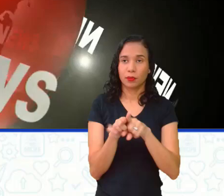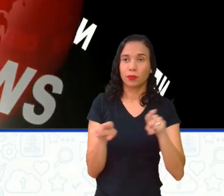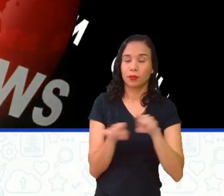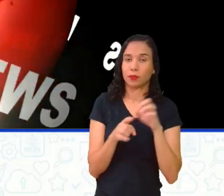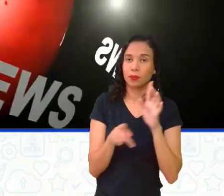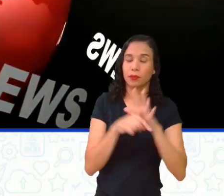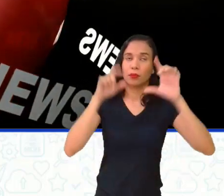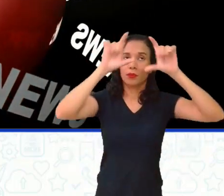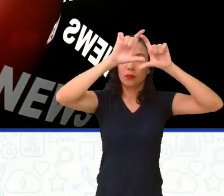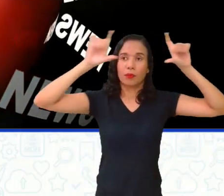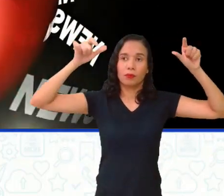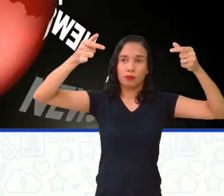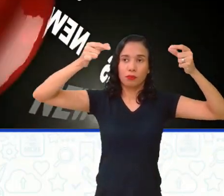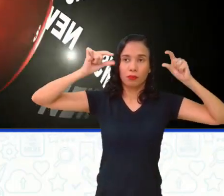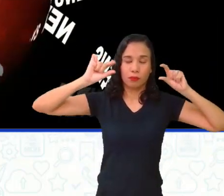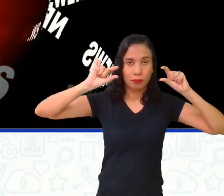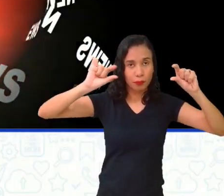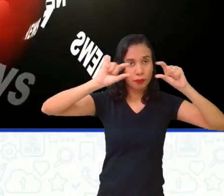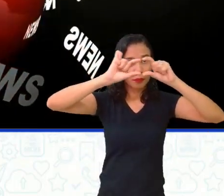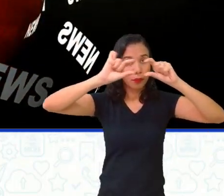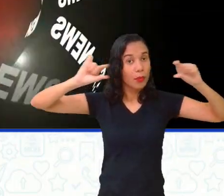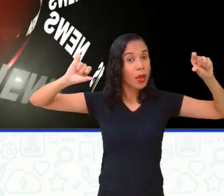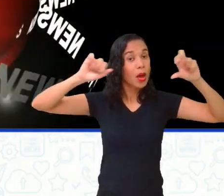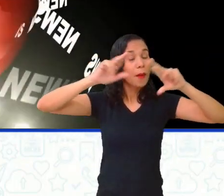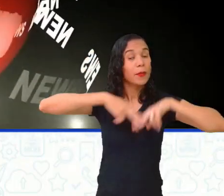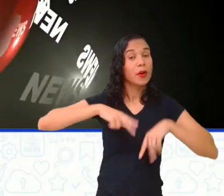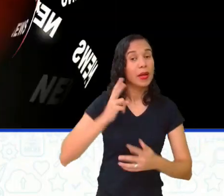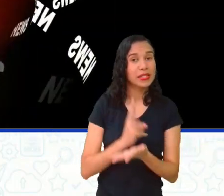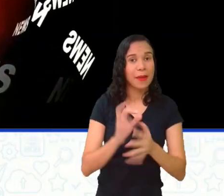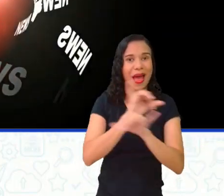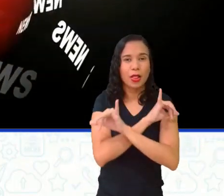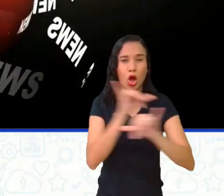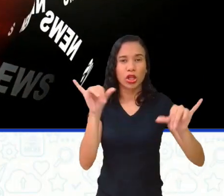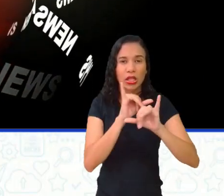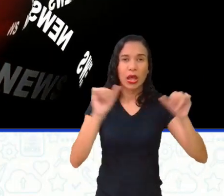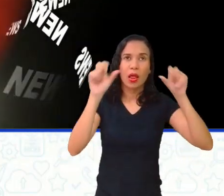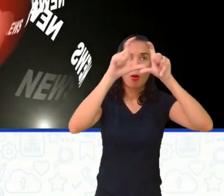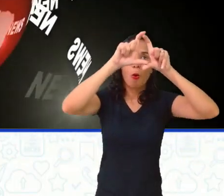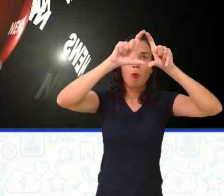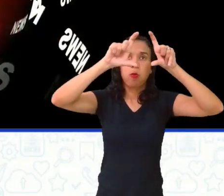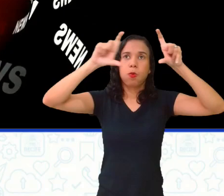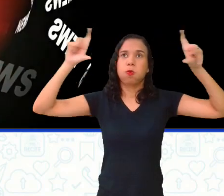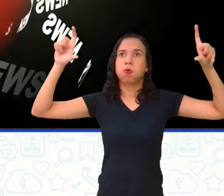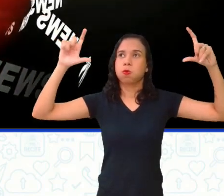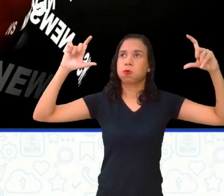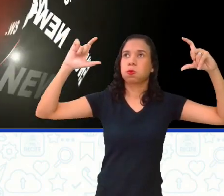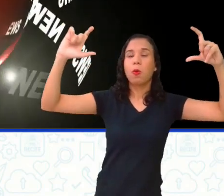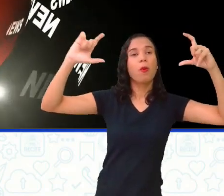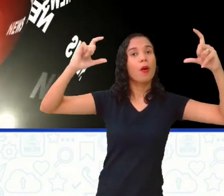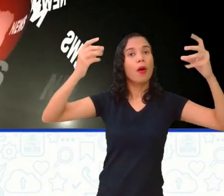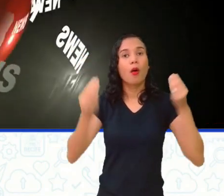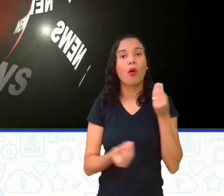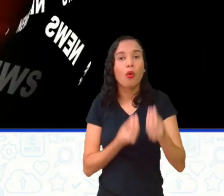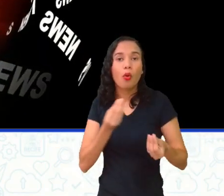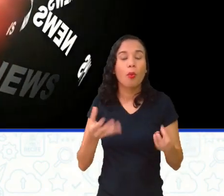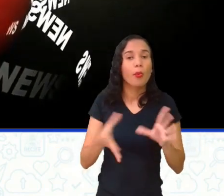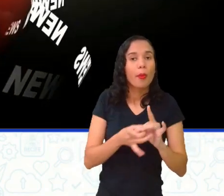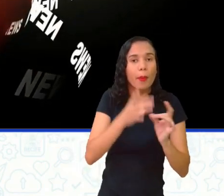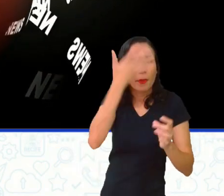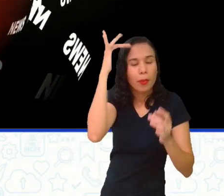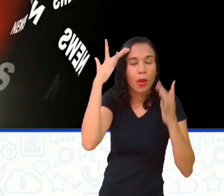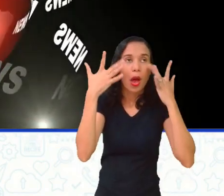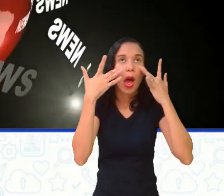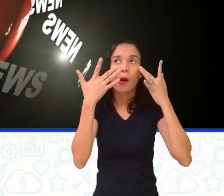de subtítulo, tá certo? Então, toda notícia precisa ter um título. O título faz parte do processo de